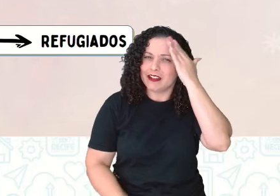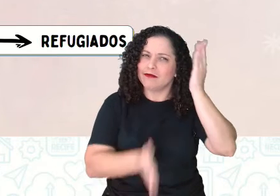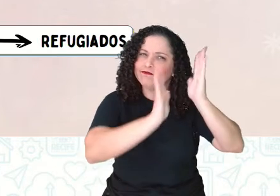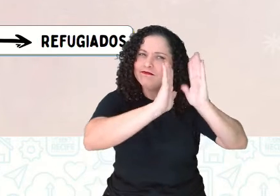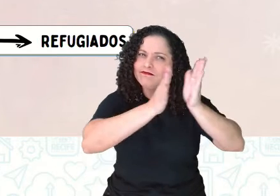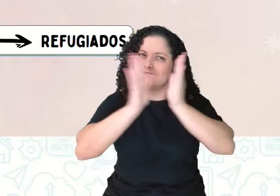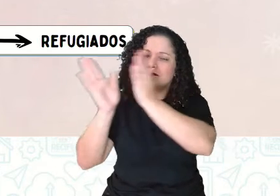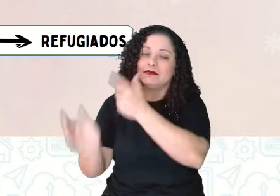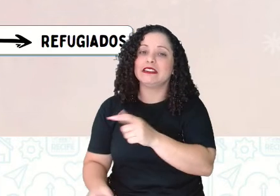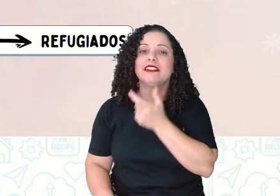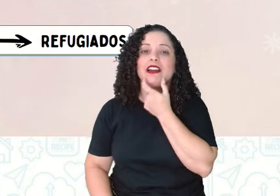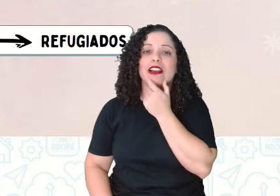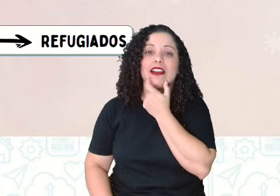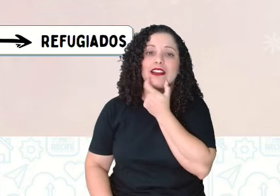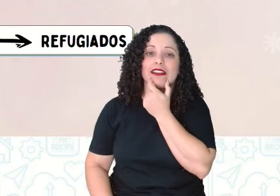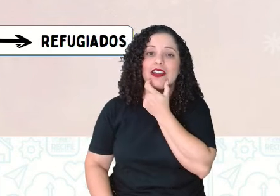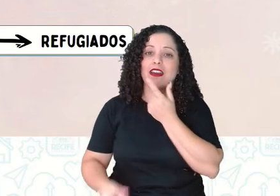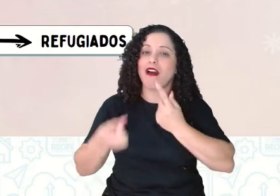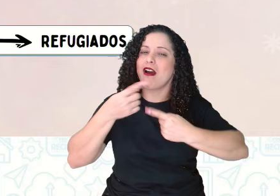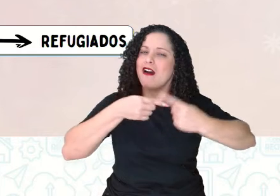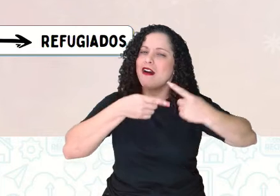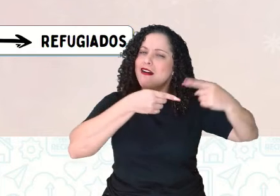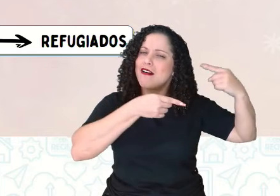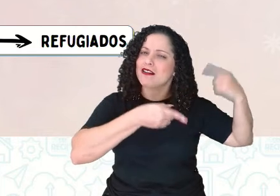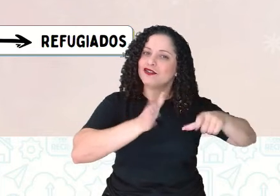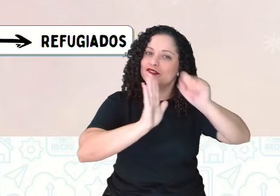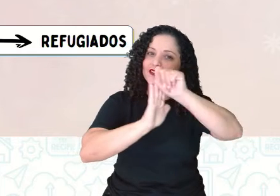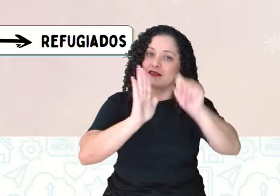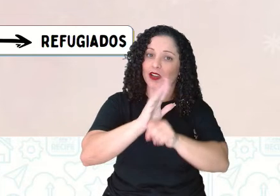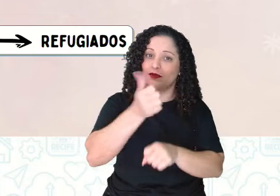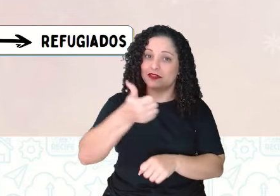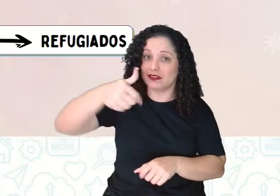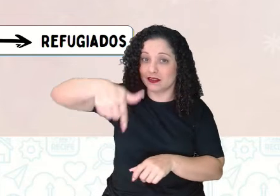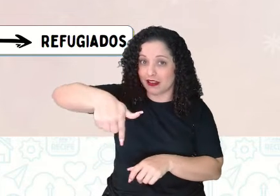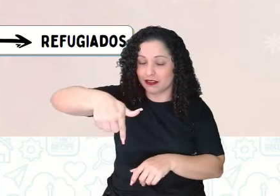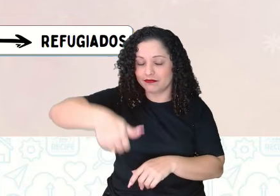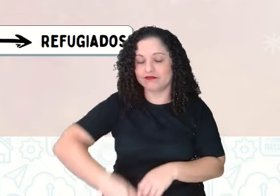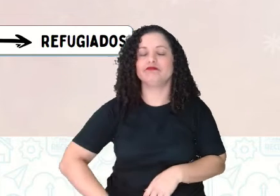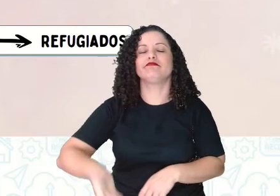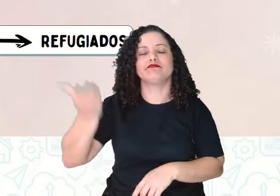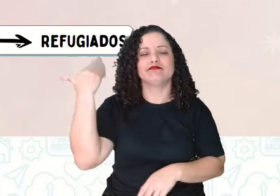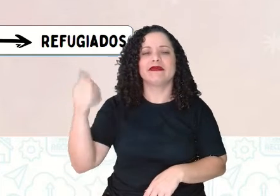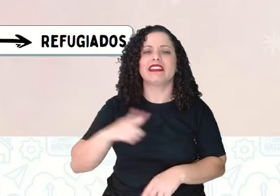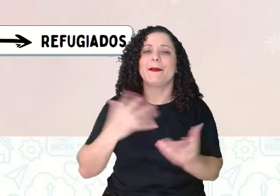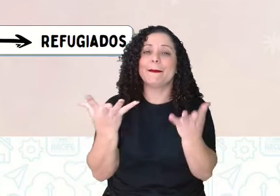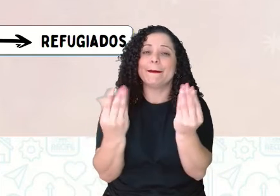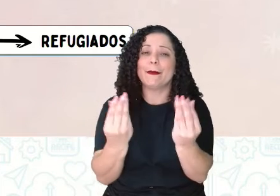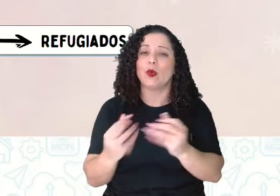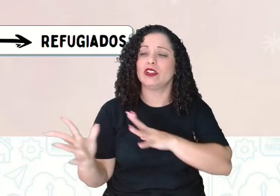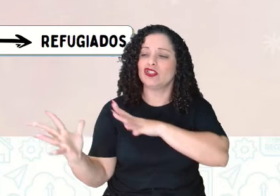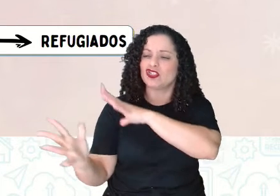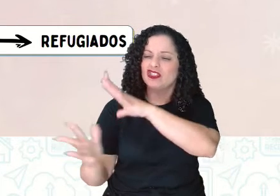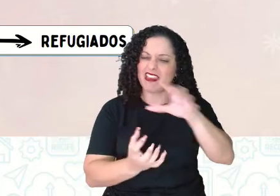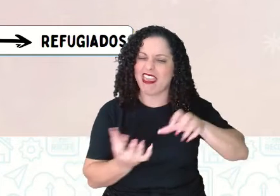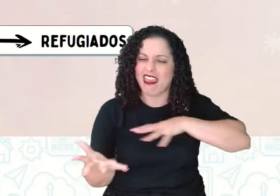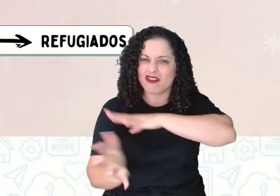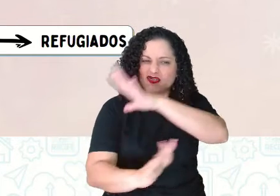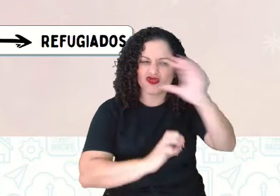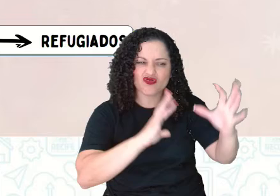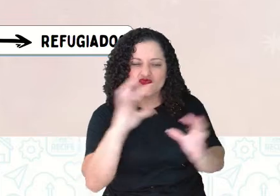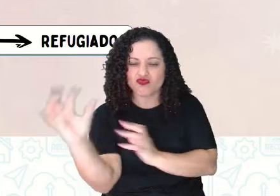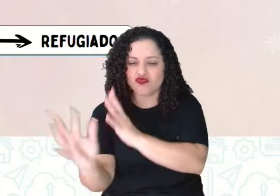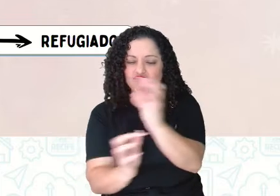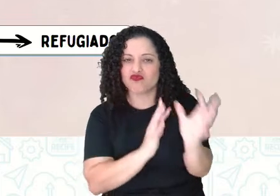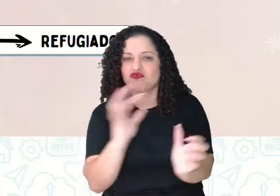Na Inglaterra, né, nesse período lá pelo século XVII, havia muitas guerras civis. E nesse período